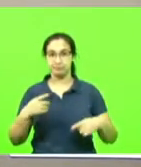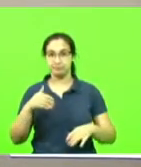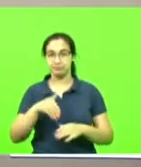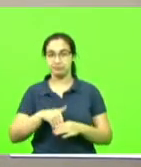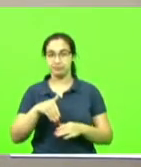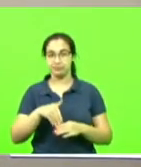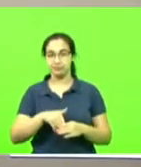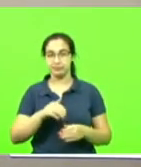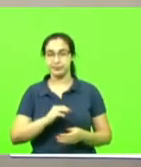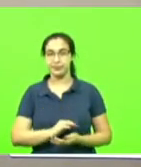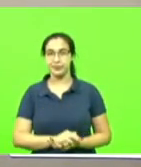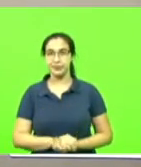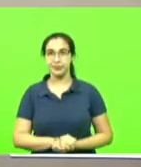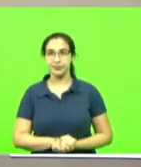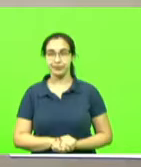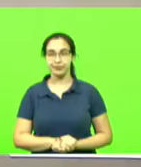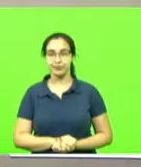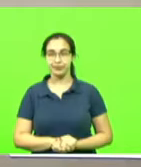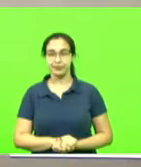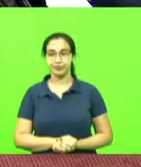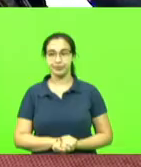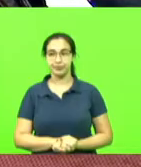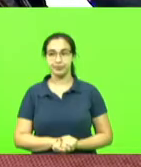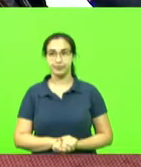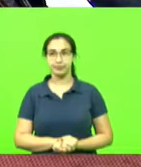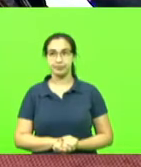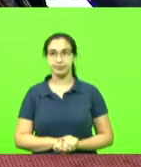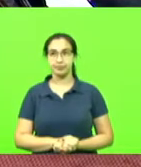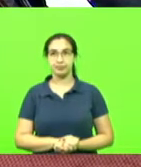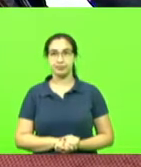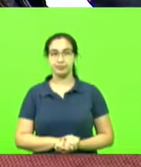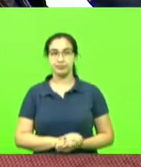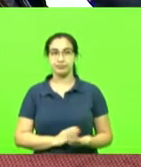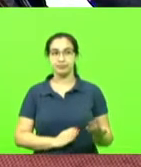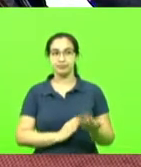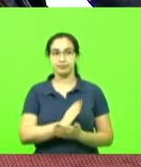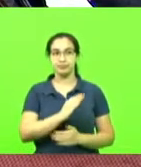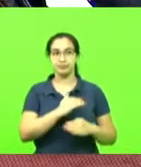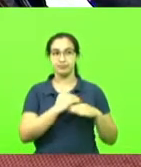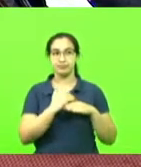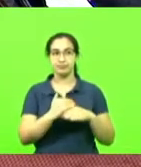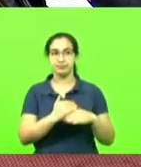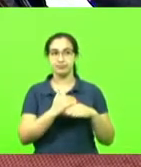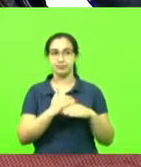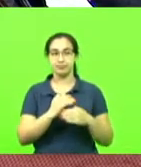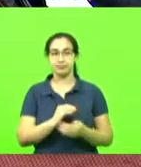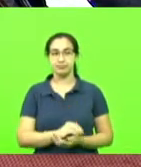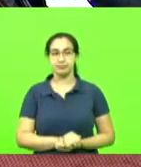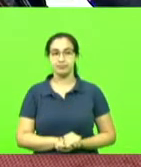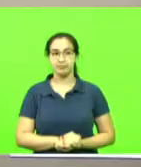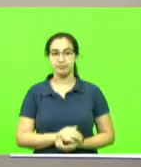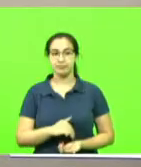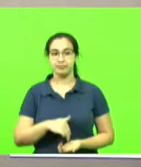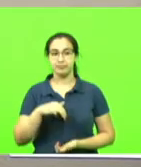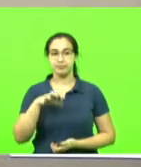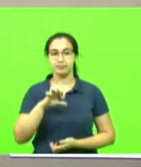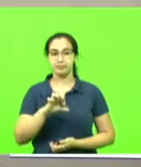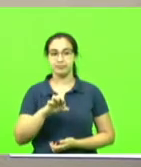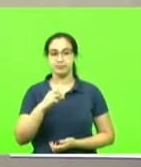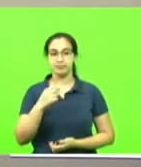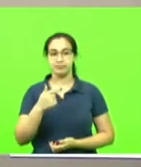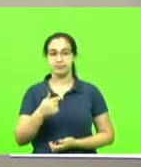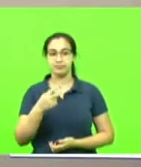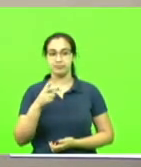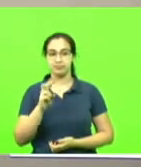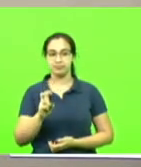Não havendo quem queira discutir, em votação. Aprovado por unanimidade. Moção número